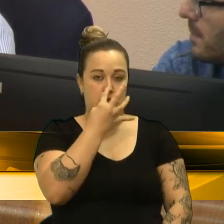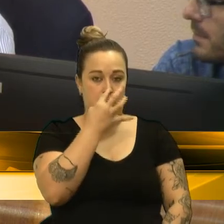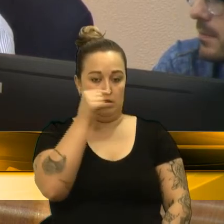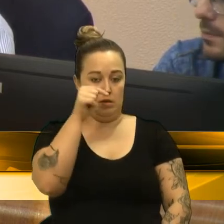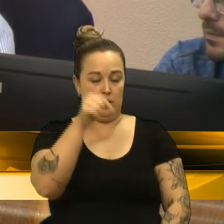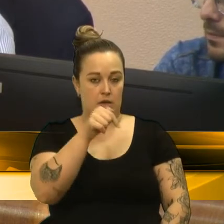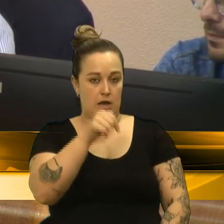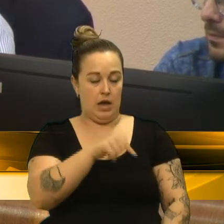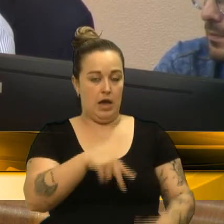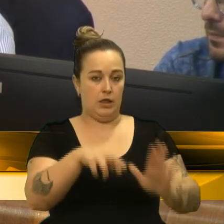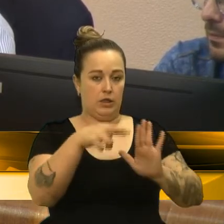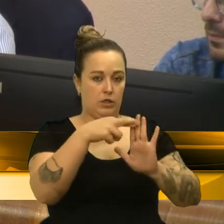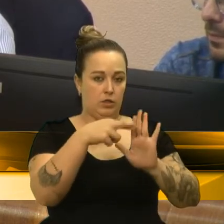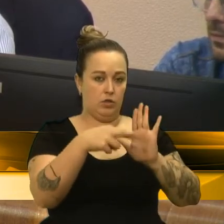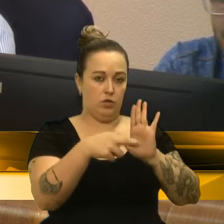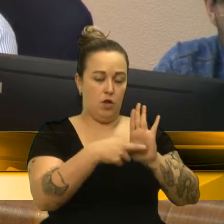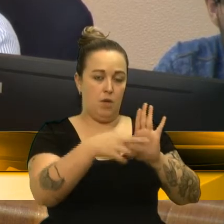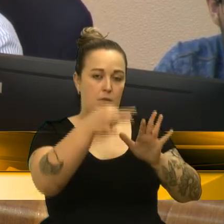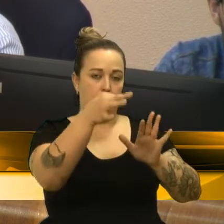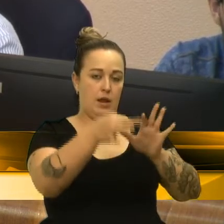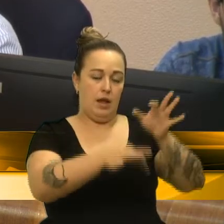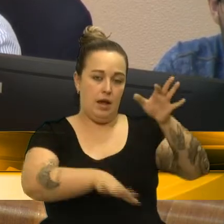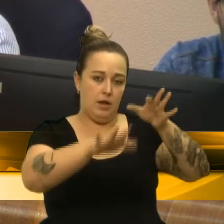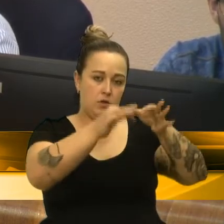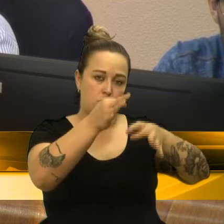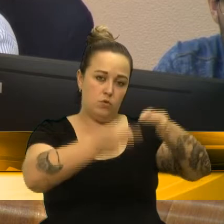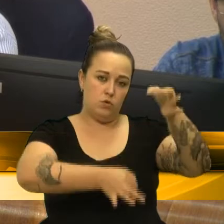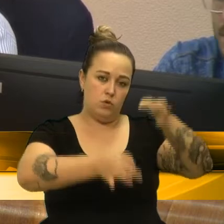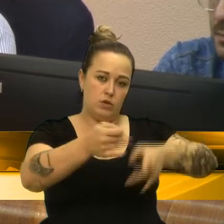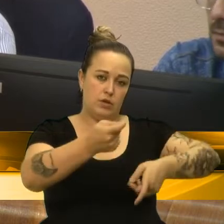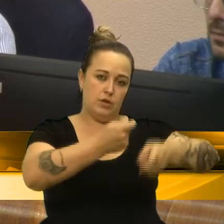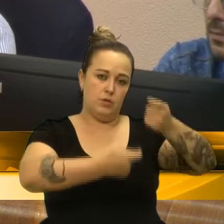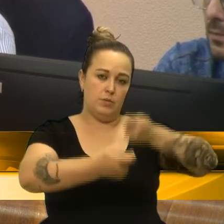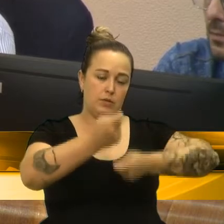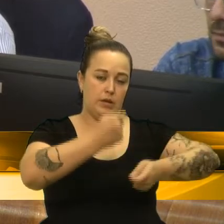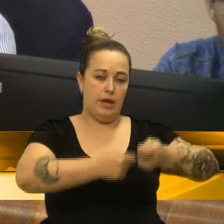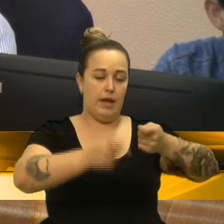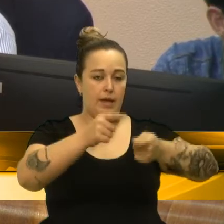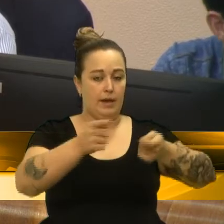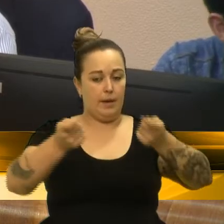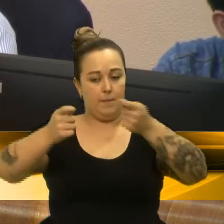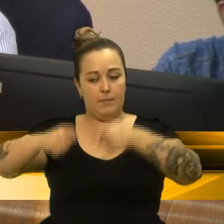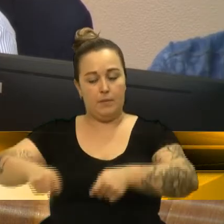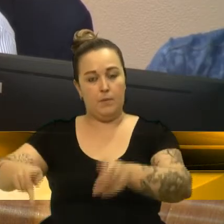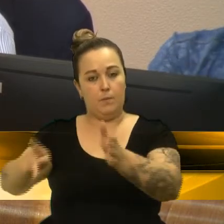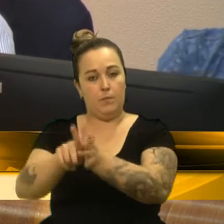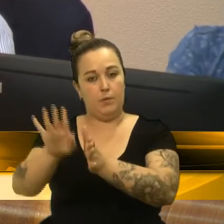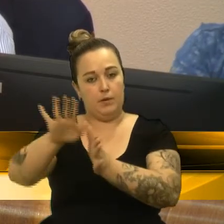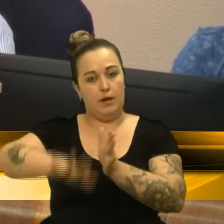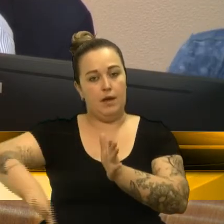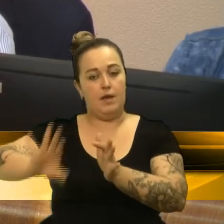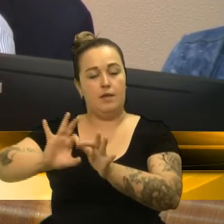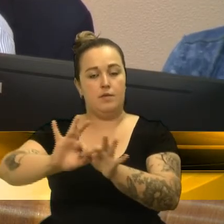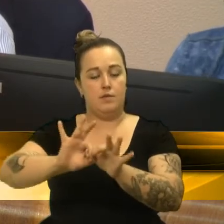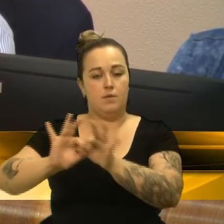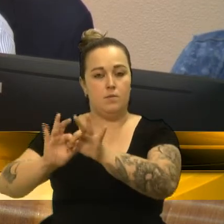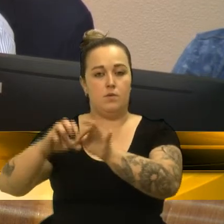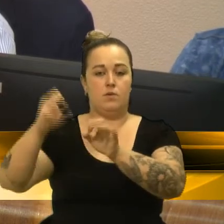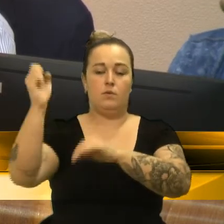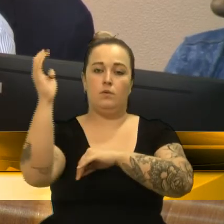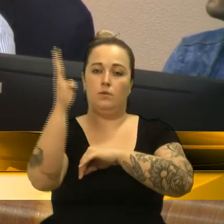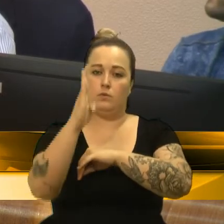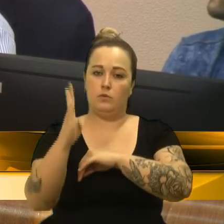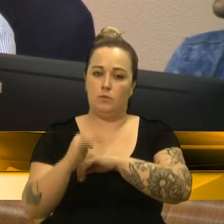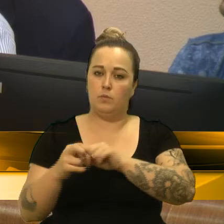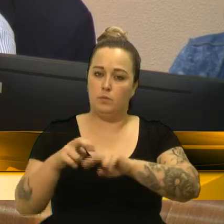das normas de processo e julgamento das infrações políticas administrativas é competência legislativa privativa da União. Nesse ponto, contudo, cumpre observar que o